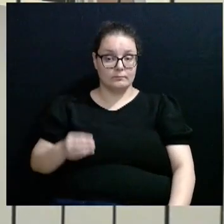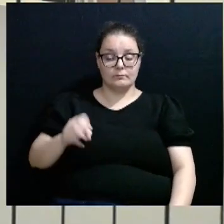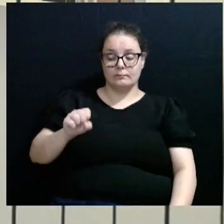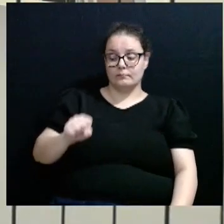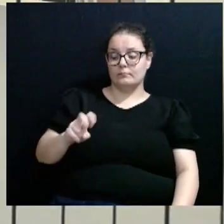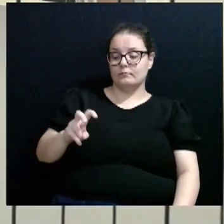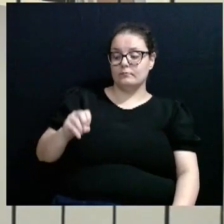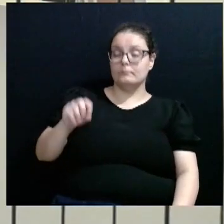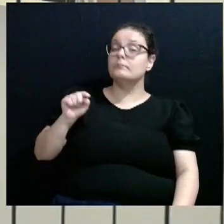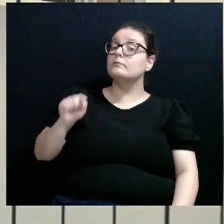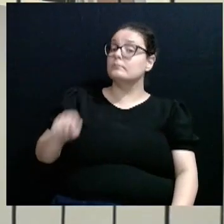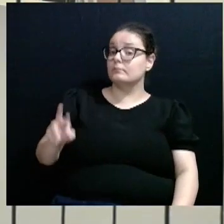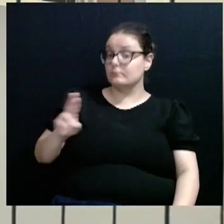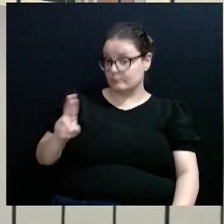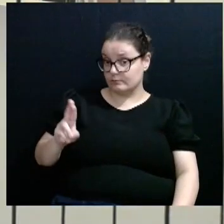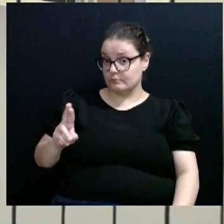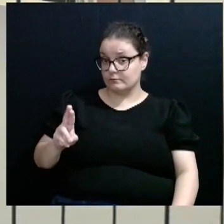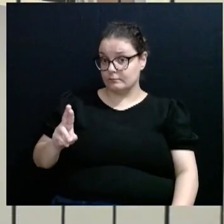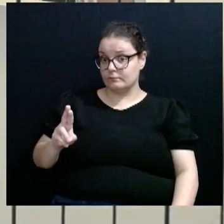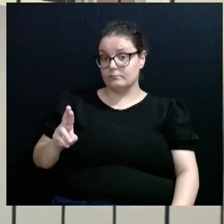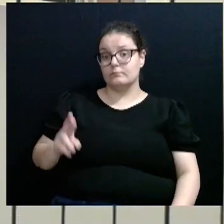113.850.000, sendo R$